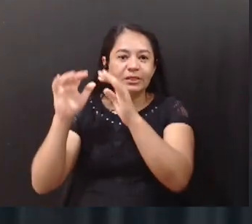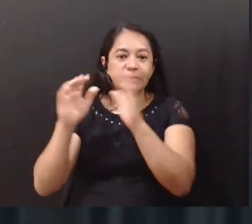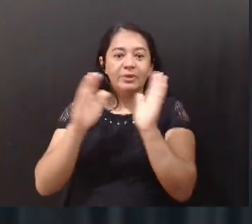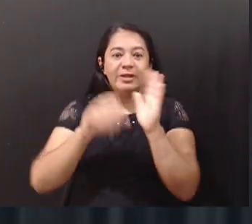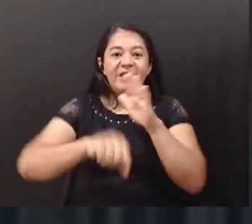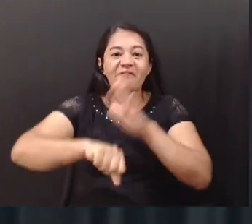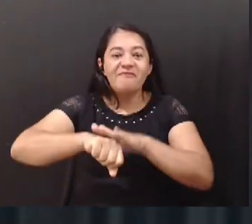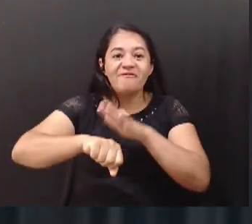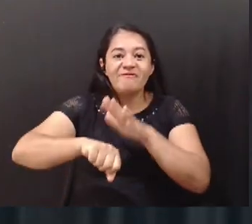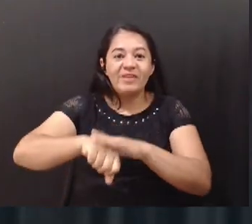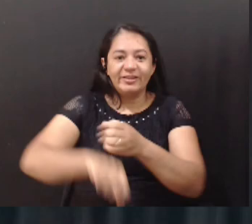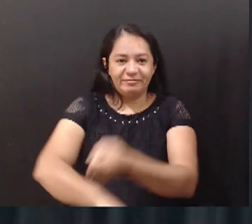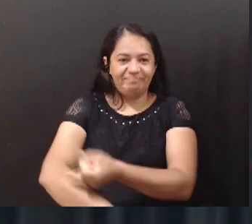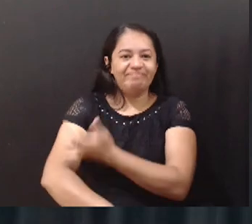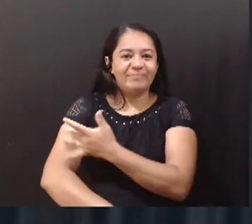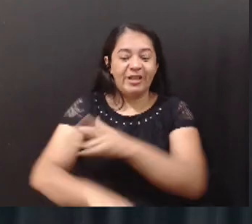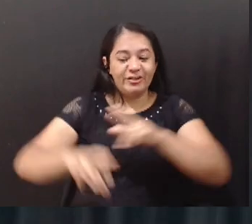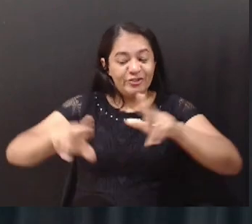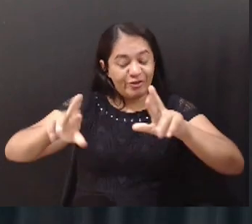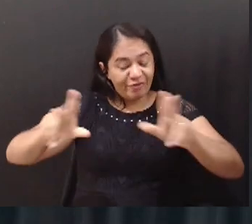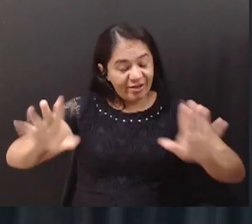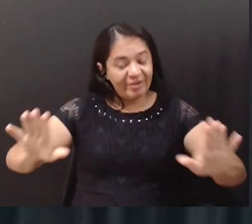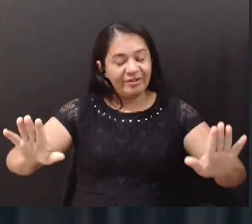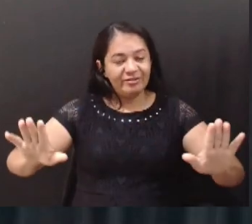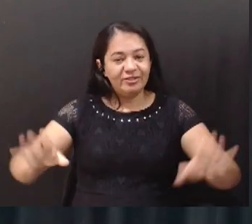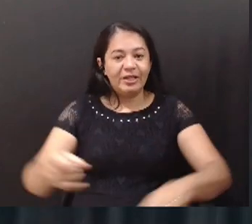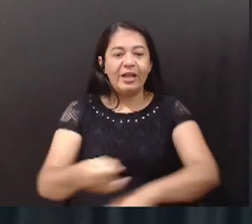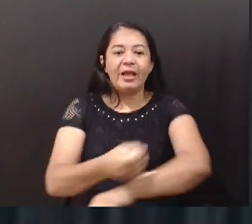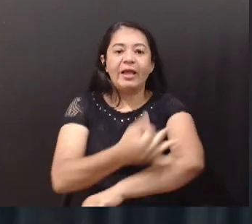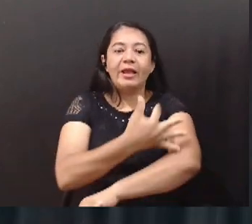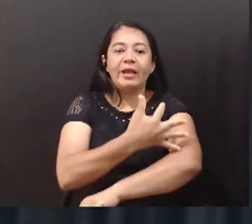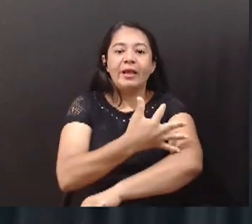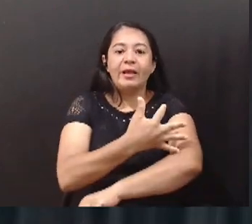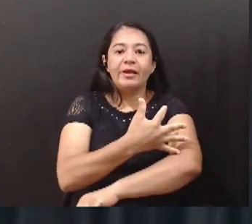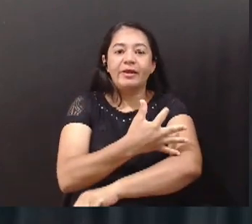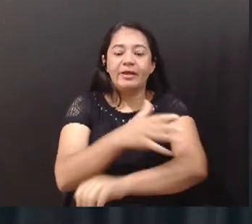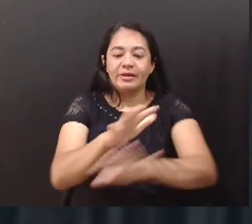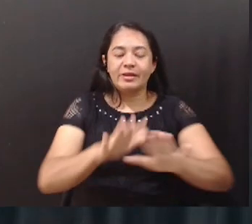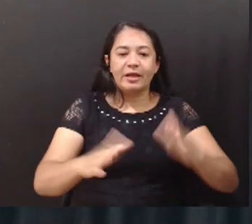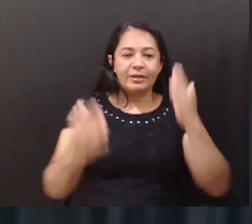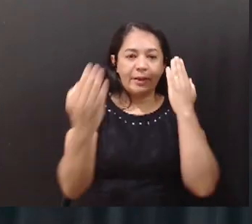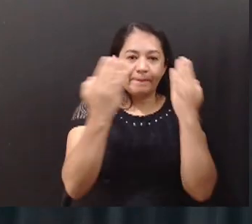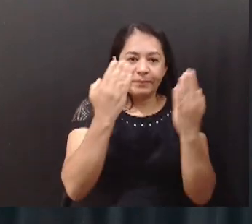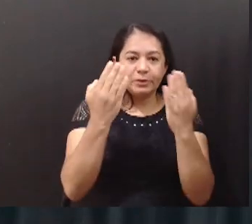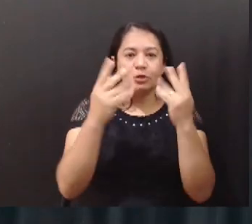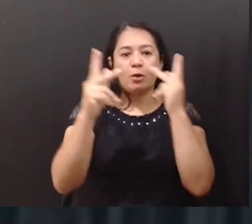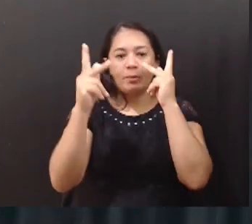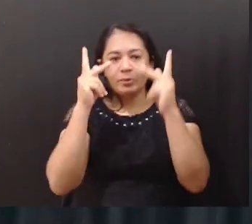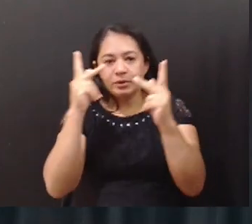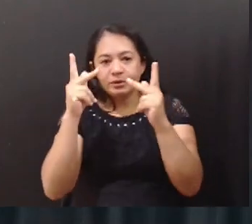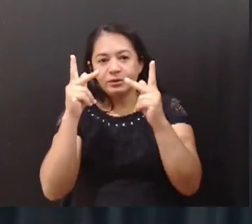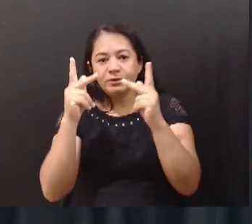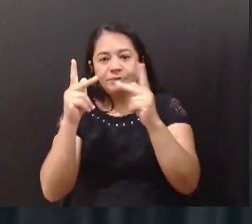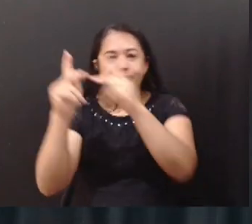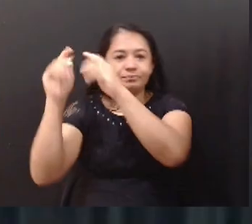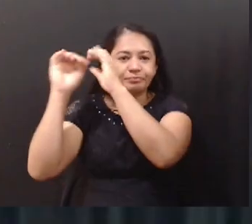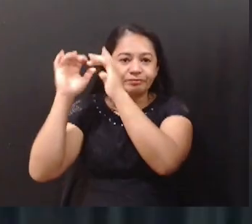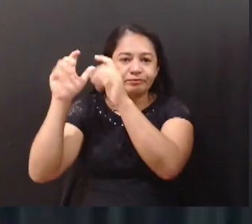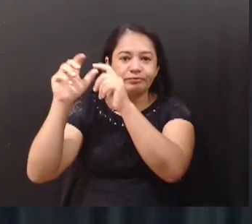diferente. Emoção é, para a psicologia, para a psiquiatria, para a neurociência, uma